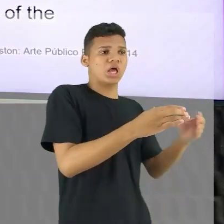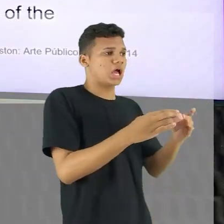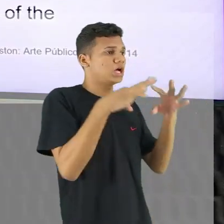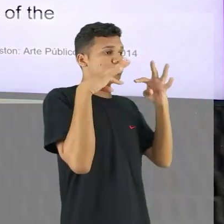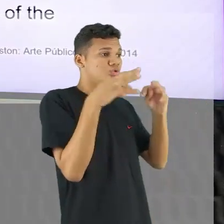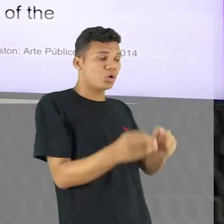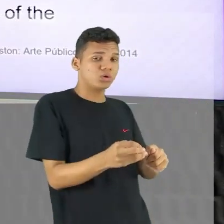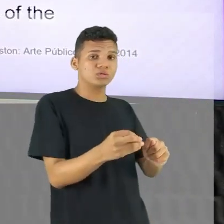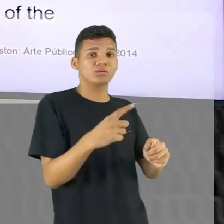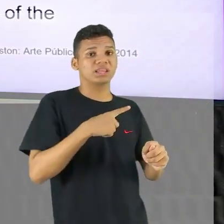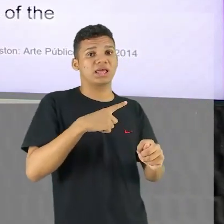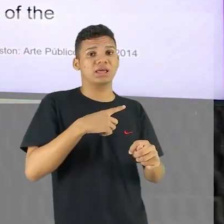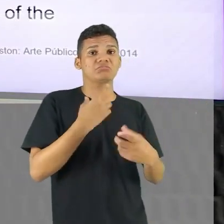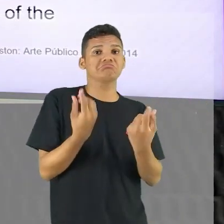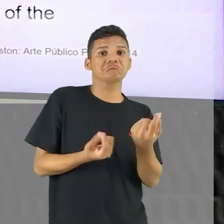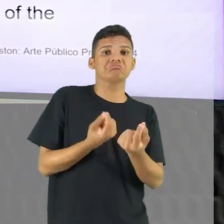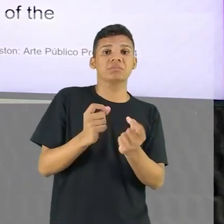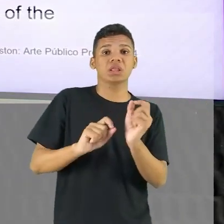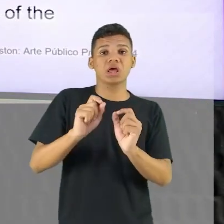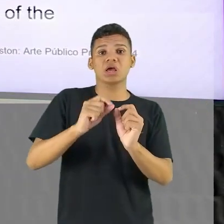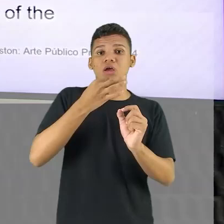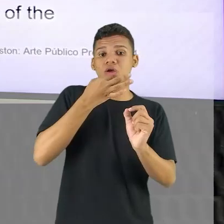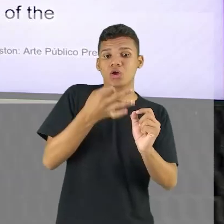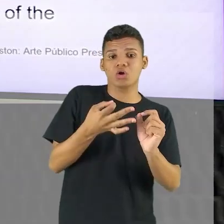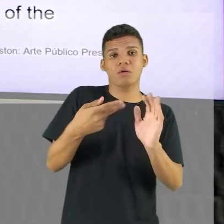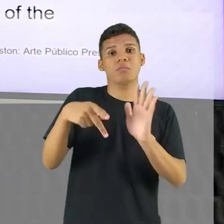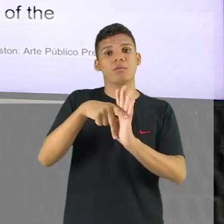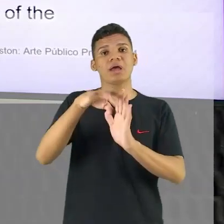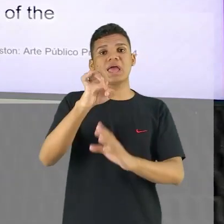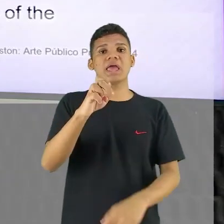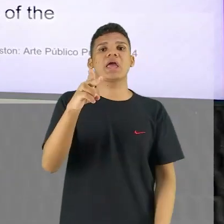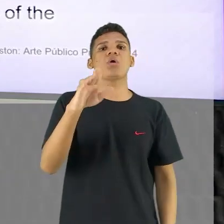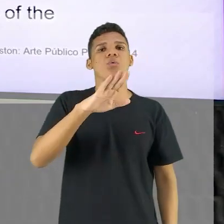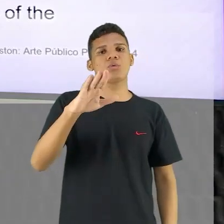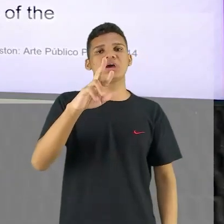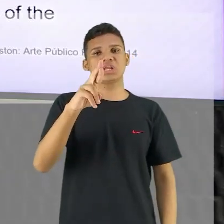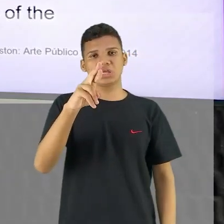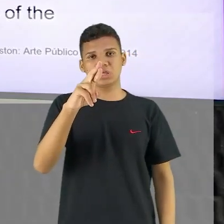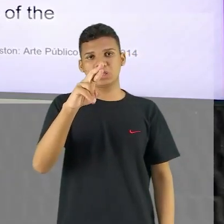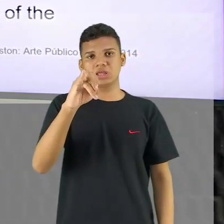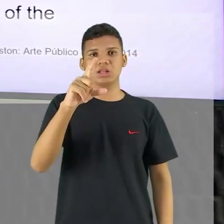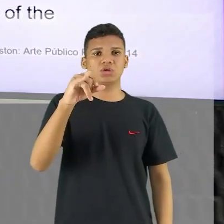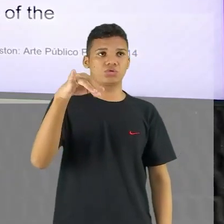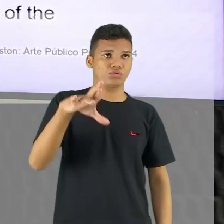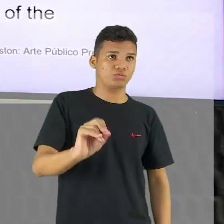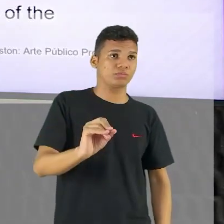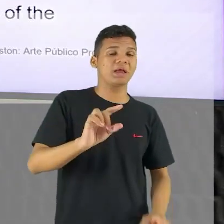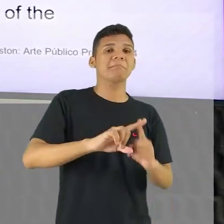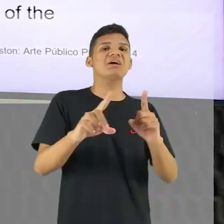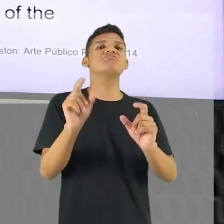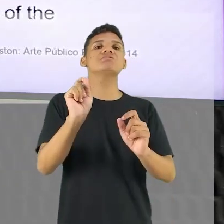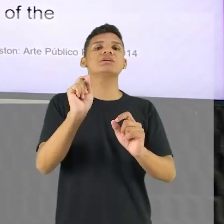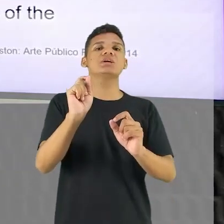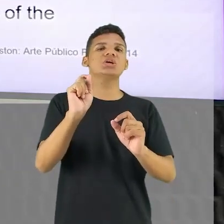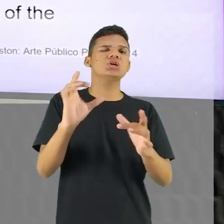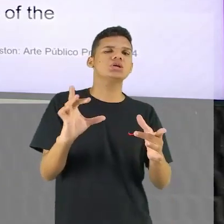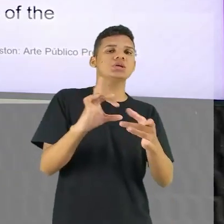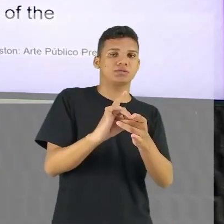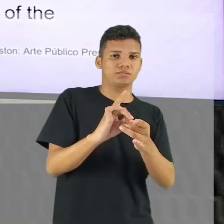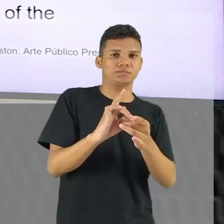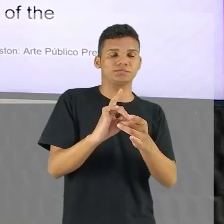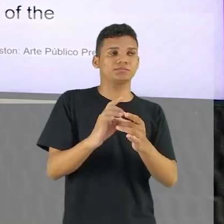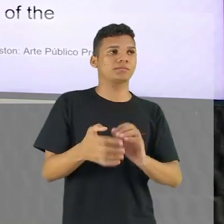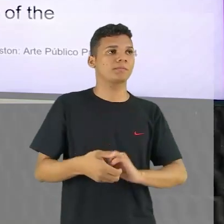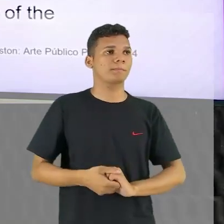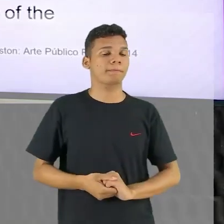Tudo isso, na opinião desse eu lírico, é algo compatible, quer dizer, algo compatível. De